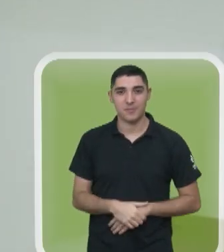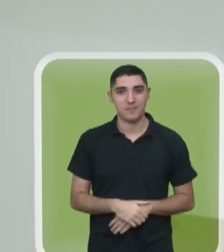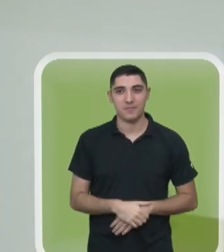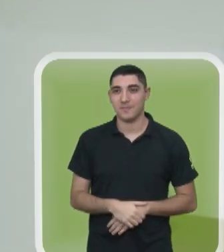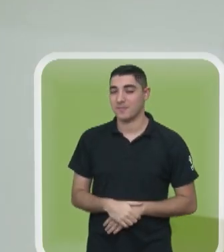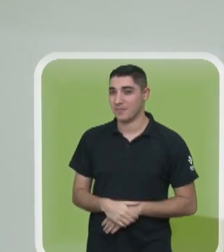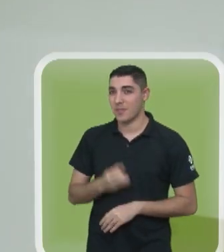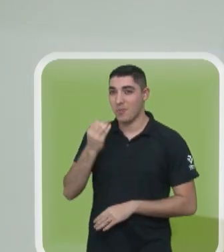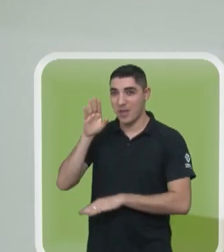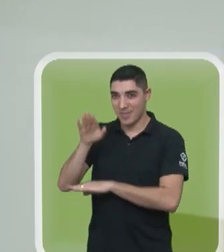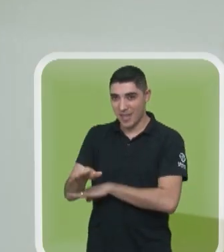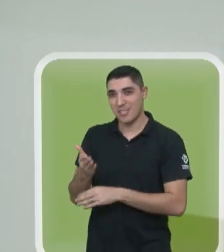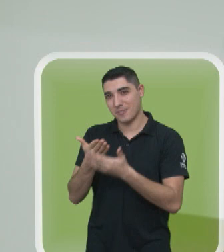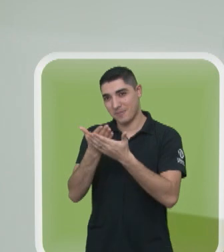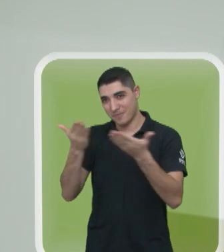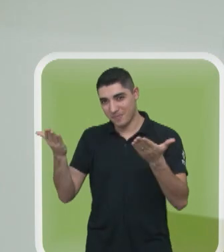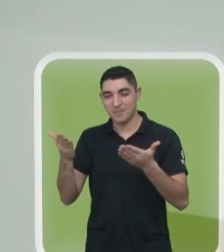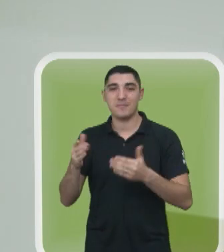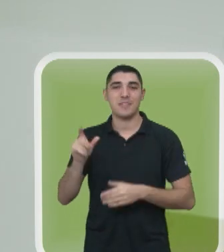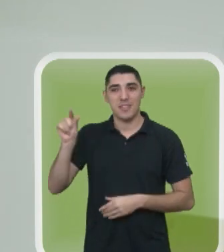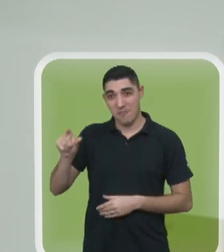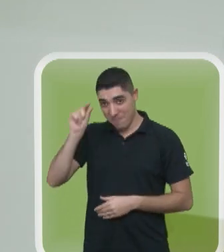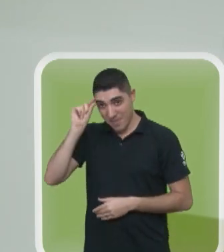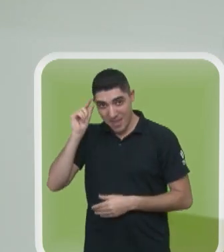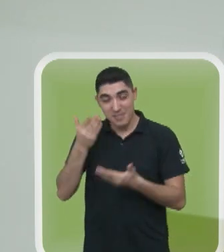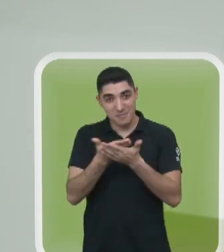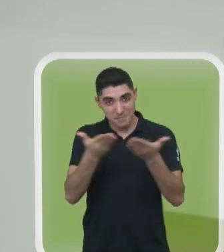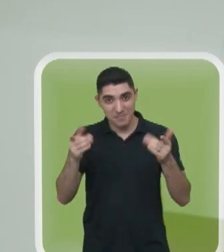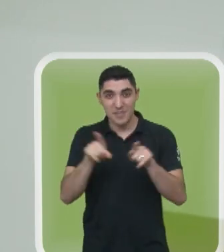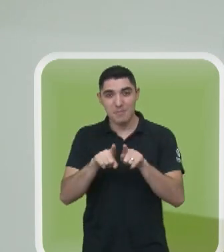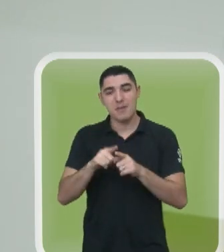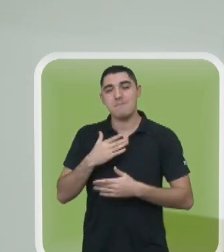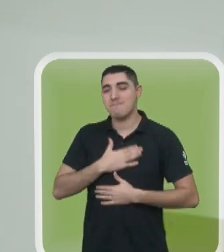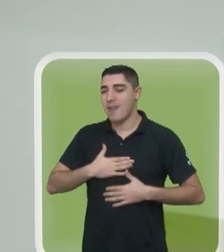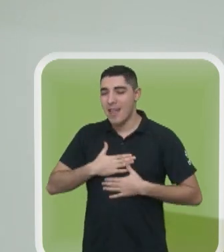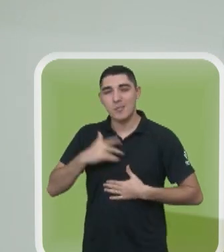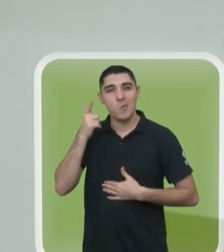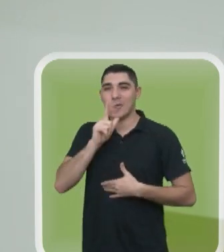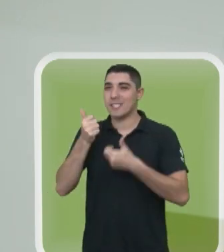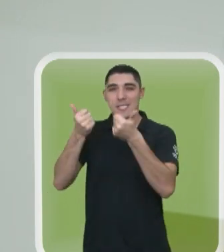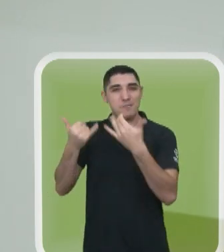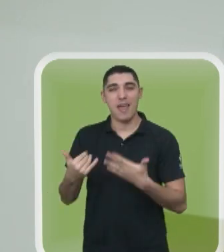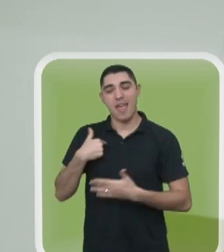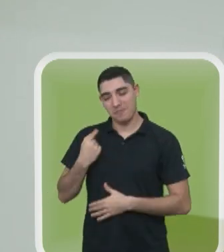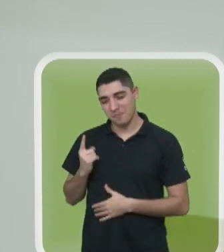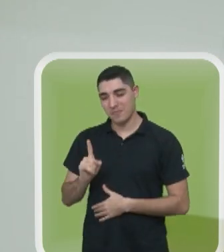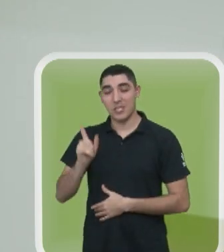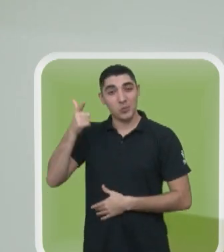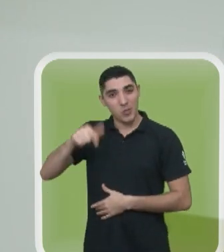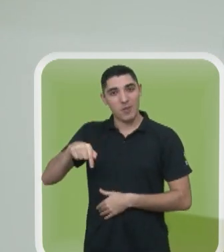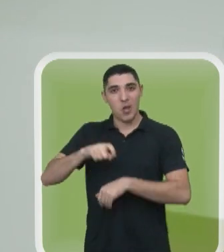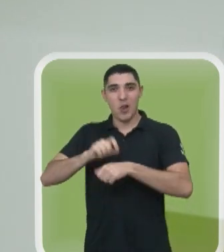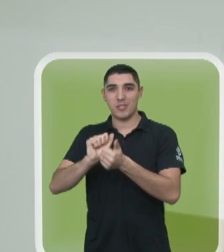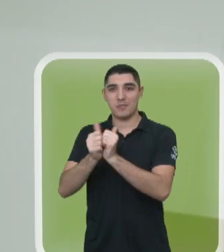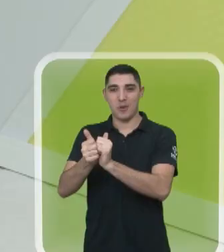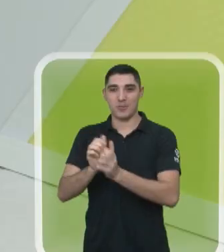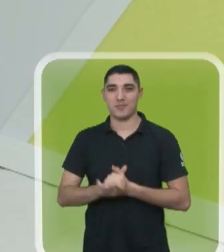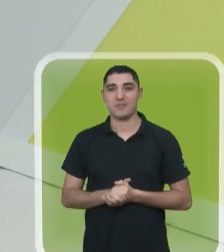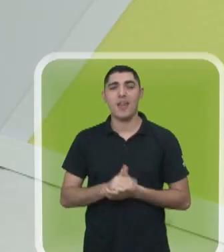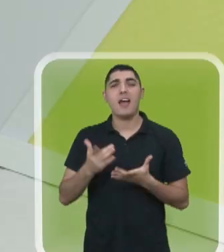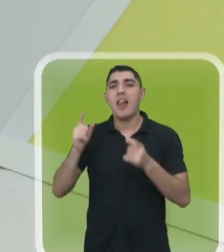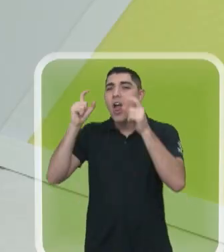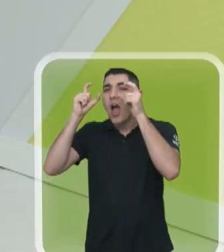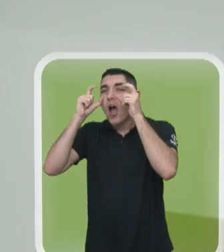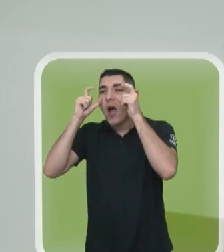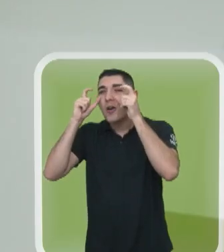tarde, Vieira. Boa tarde a você aí de casa. Mais uma vez, é um prazer inenarrável estar aqui em mais uma Hora do Esporte. Cadê aquele óculos